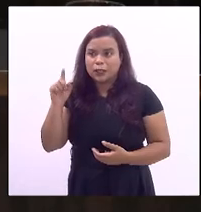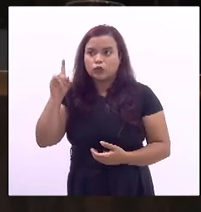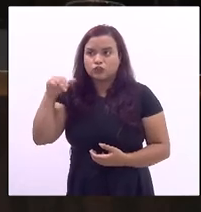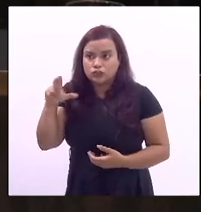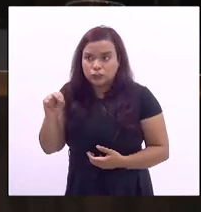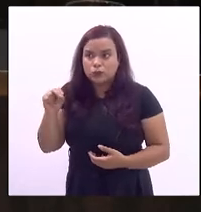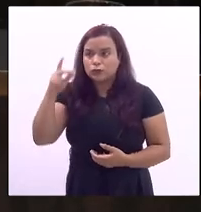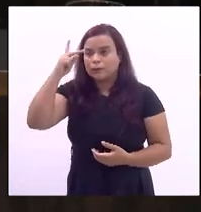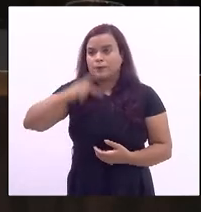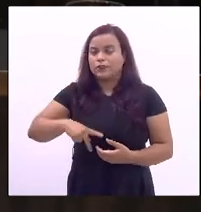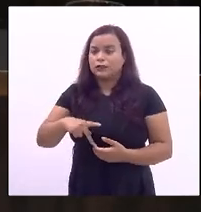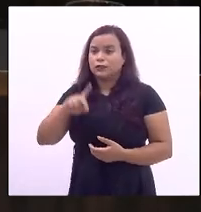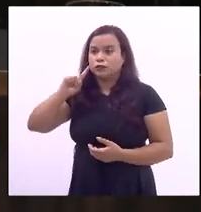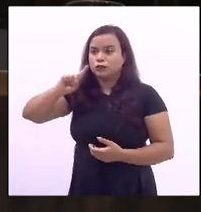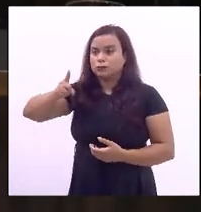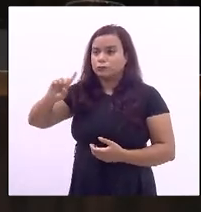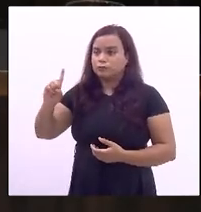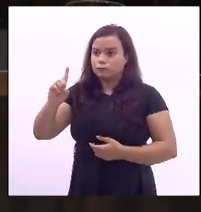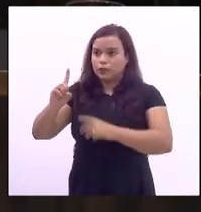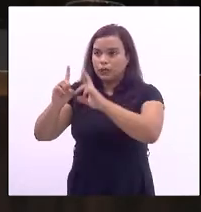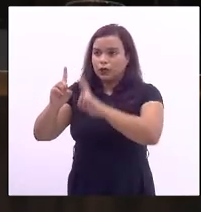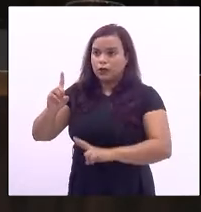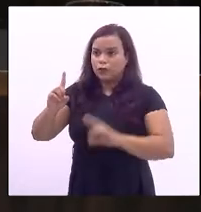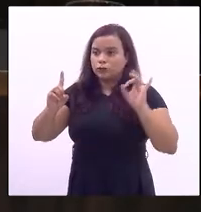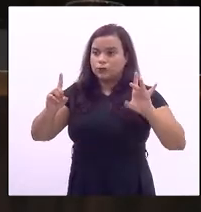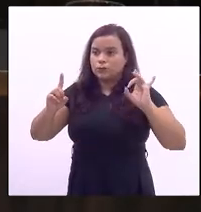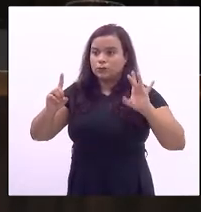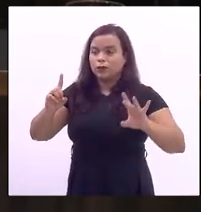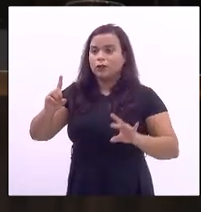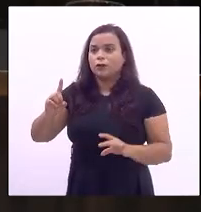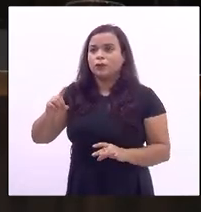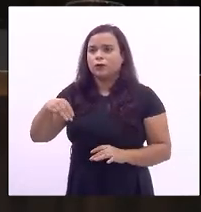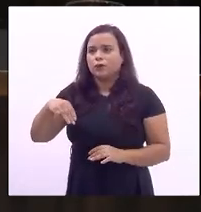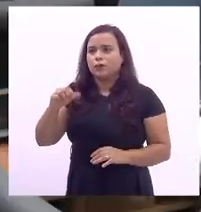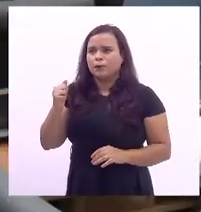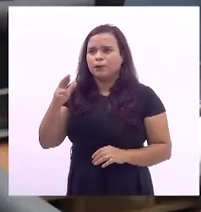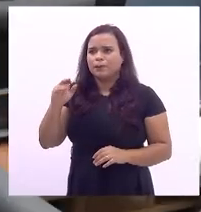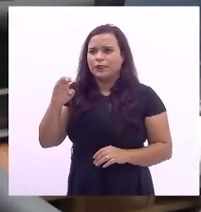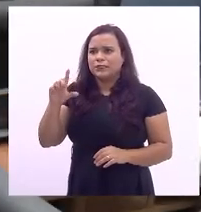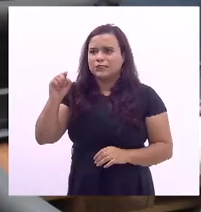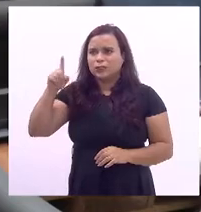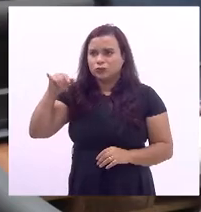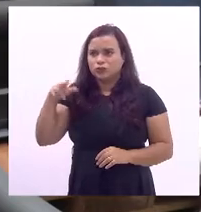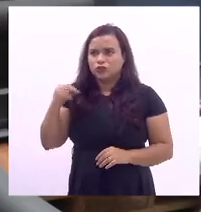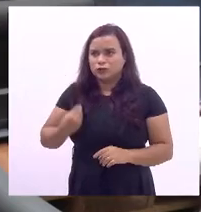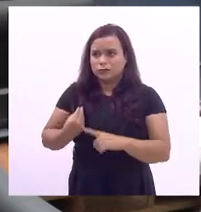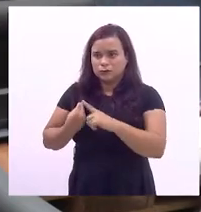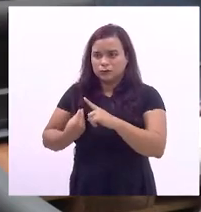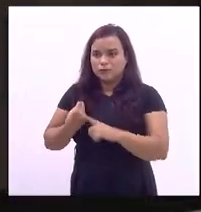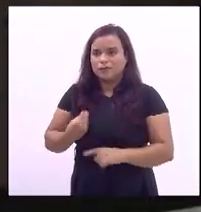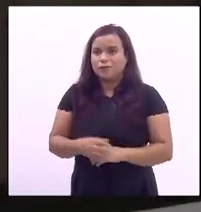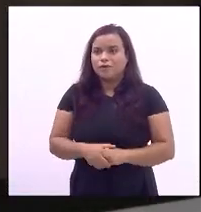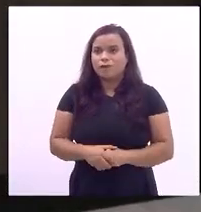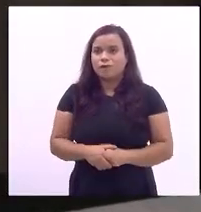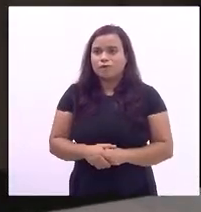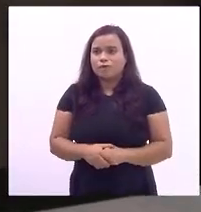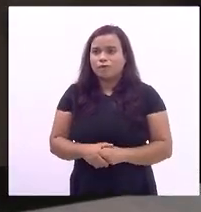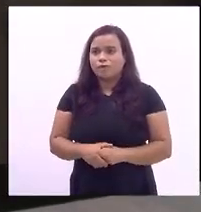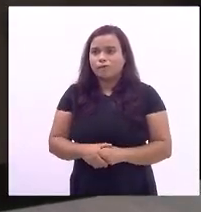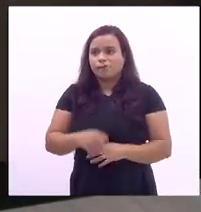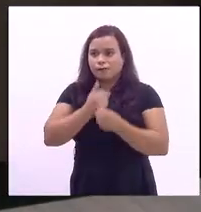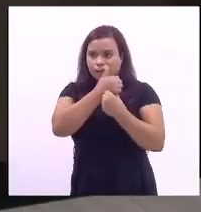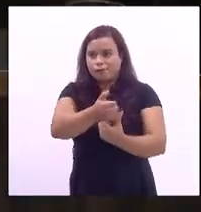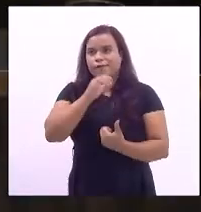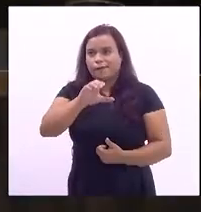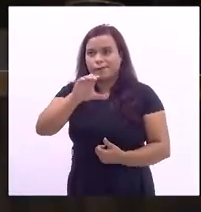presidência designa relator especial Marcelo Dino tô aqui na área o compõem a ccj